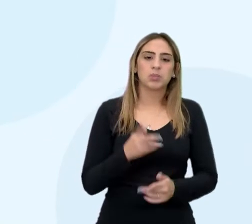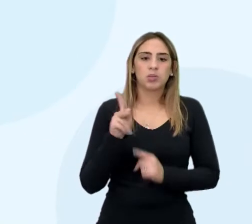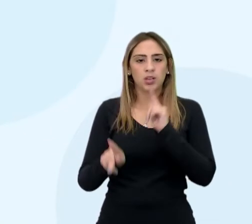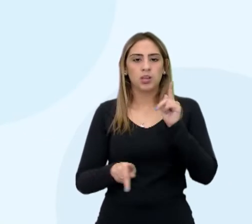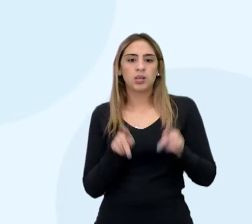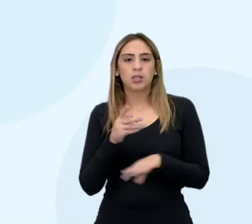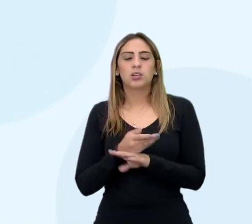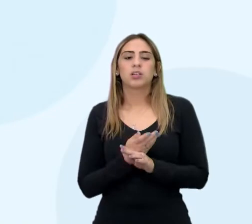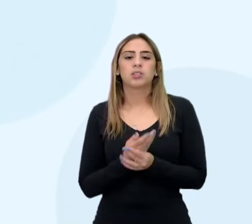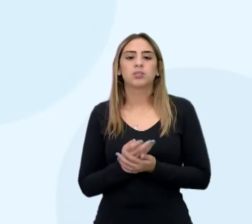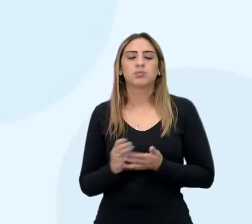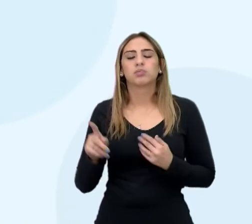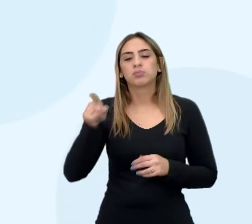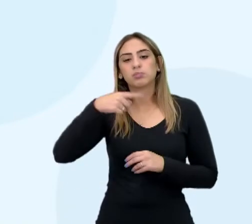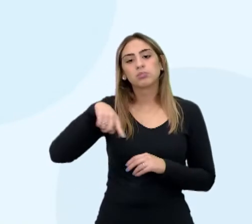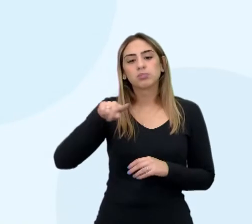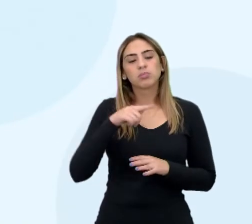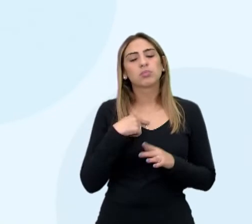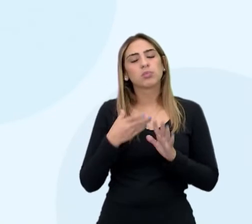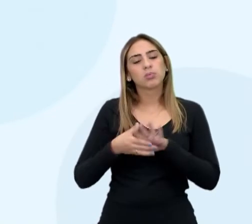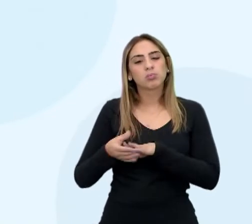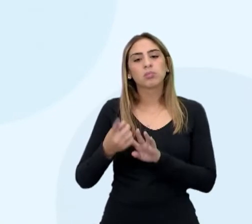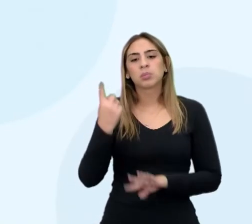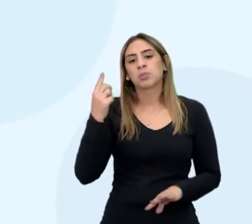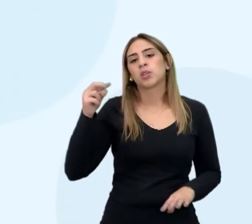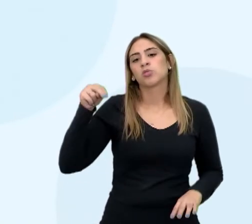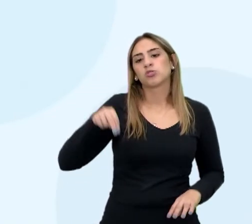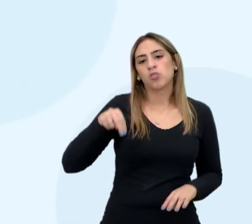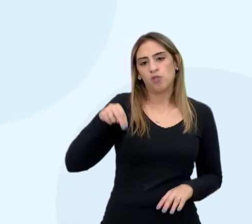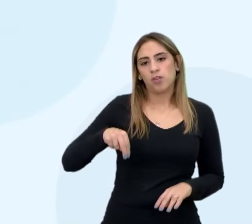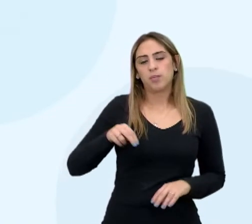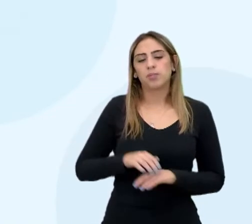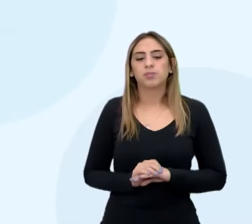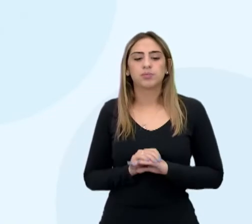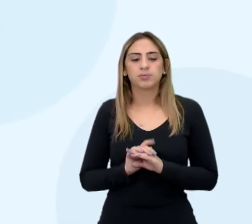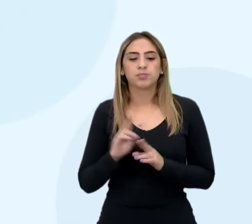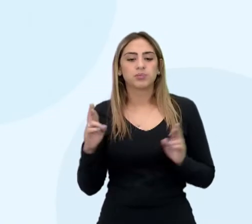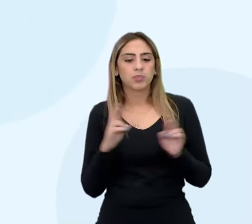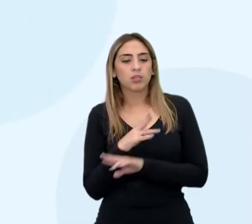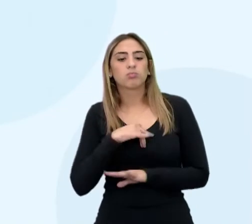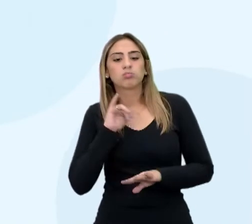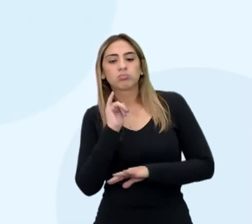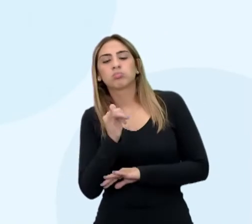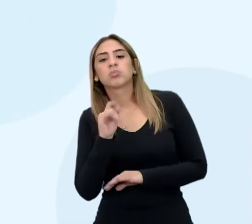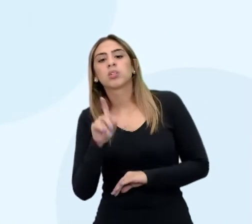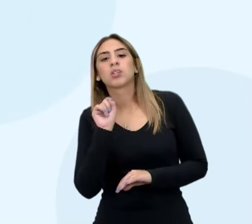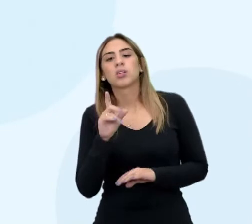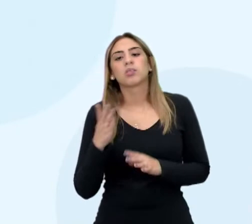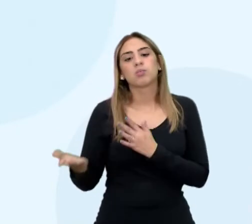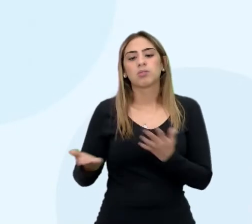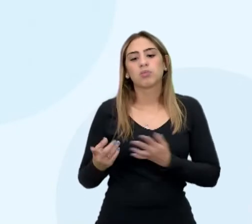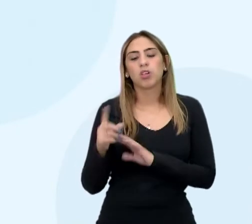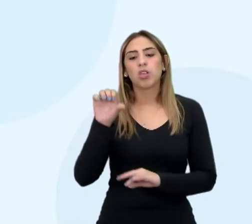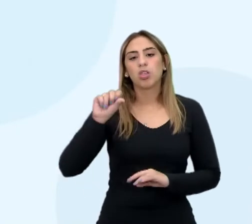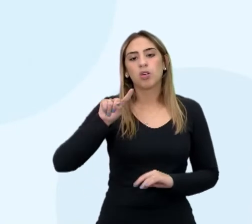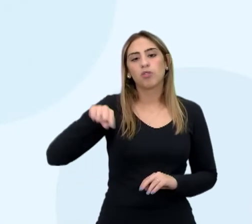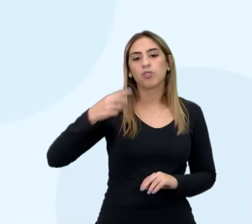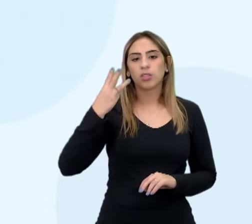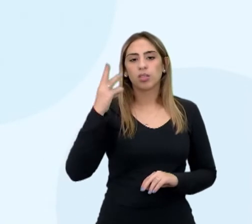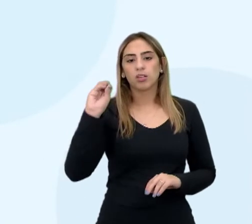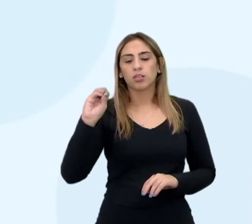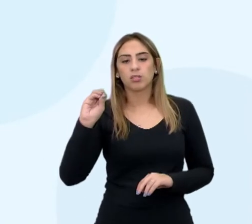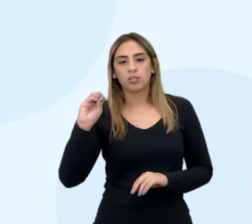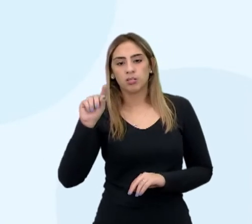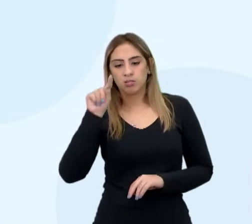população. Então, esse aconteceu em 1º de novembro, né? E os relatos contam aí que por volta das 9h30 a cidade foi sacudida